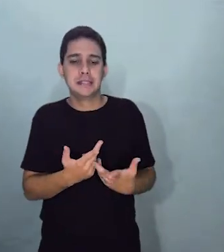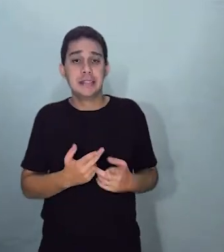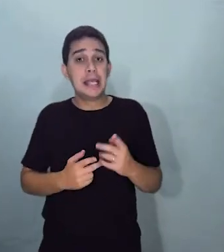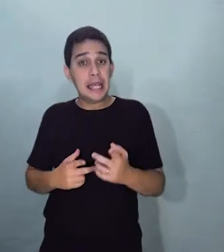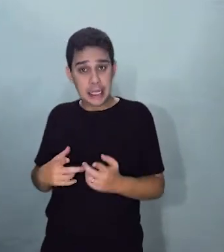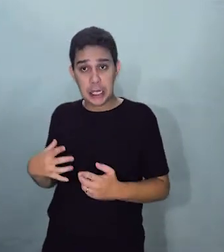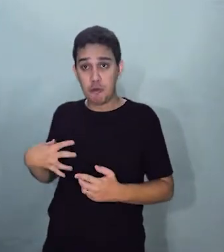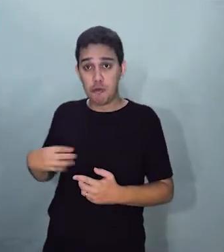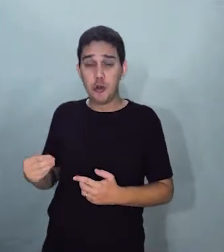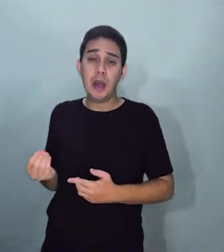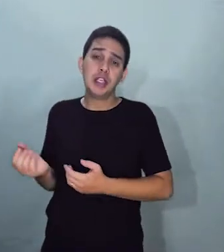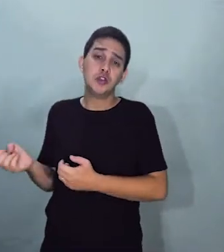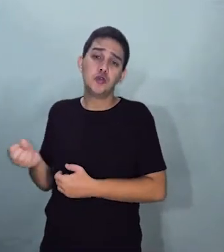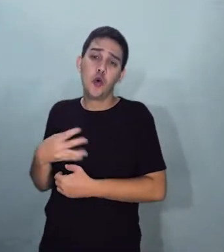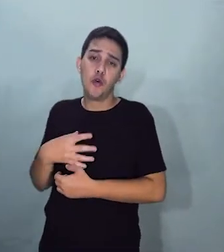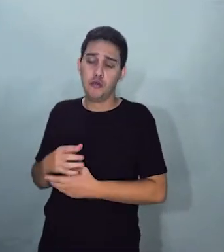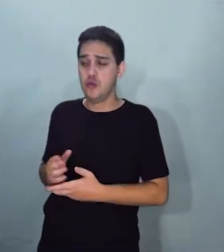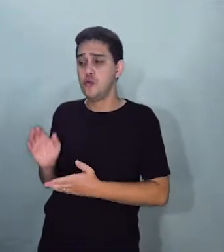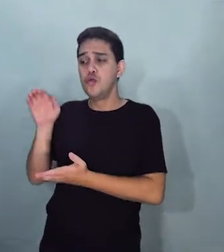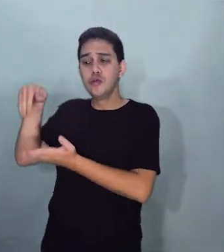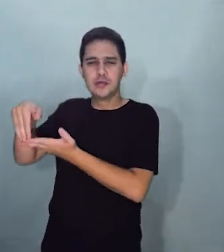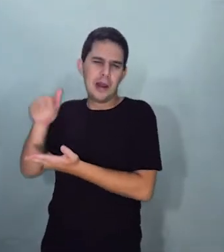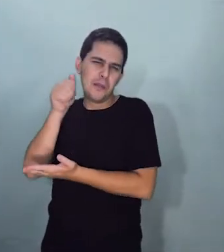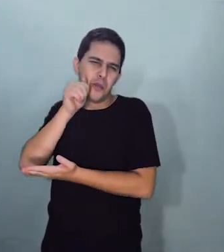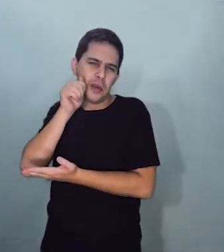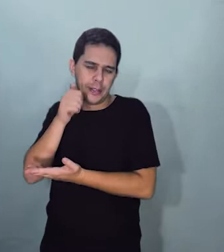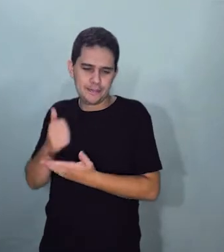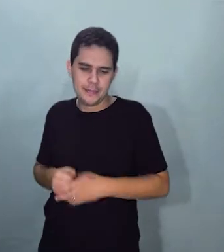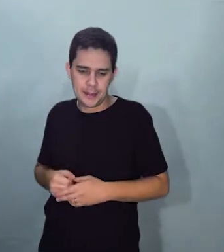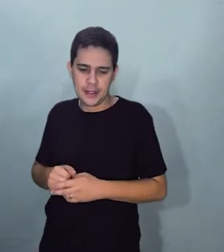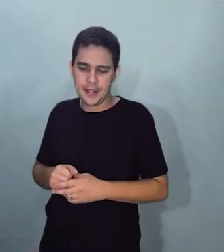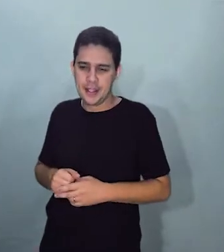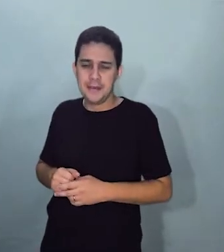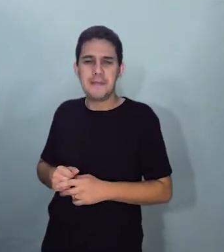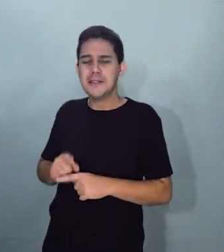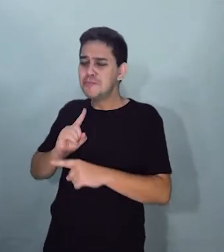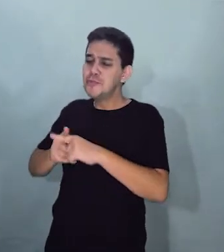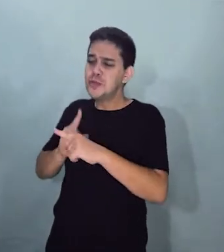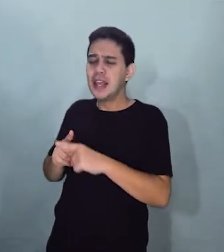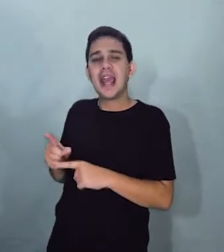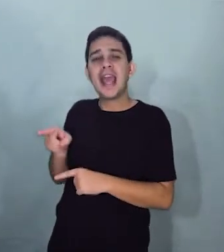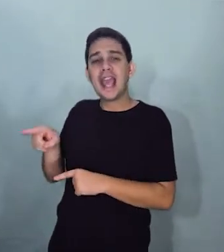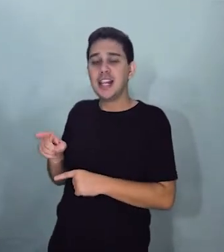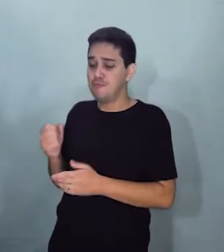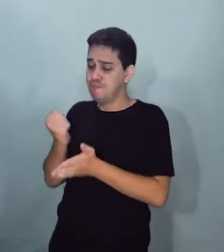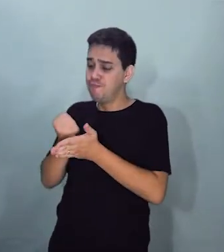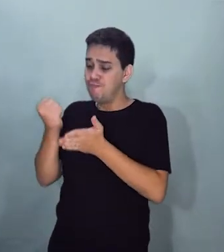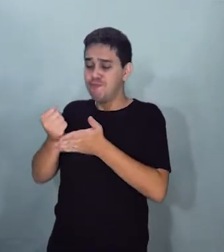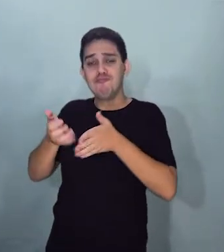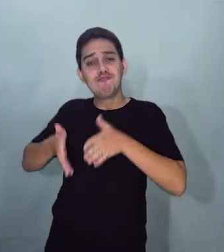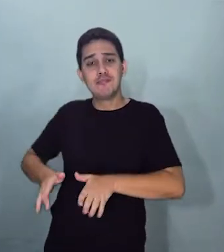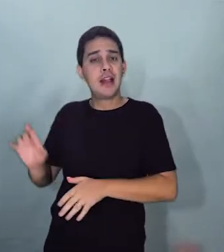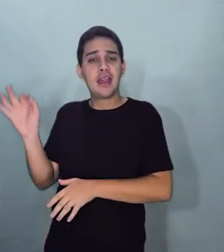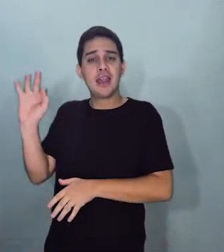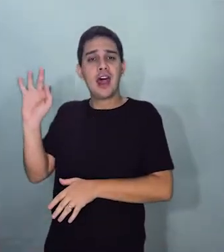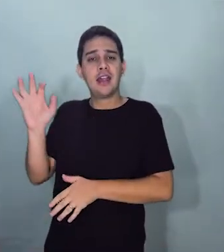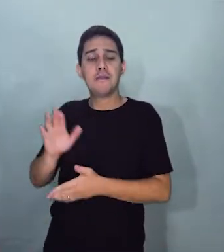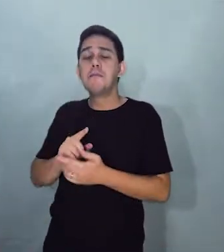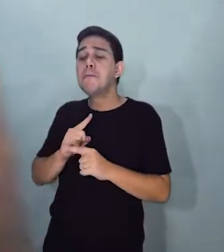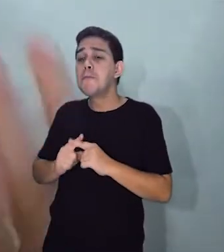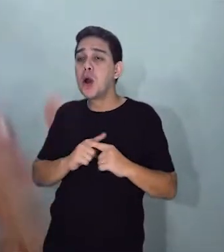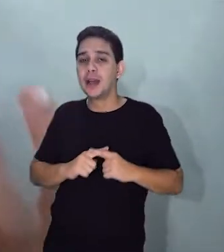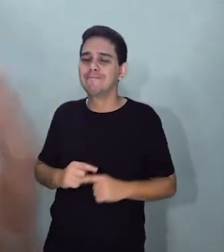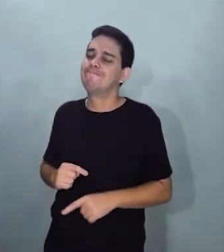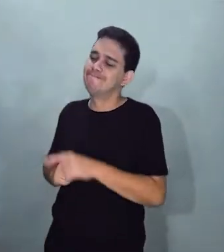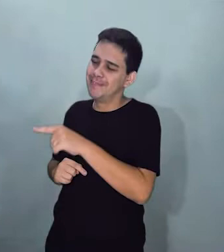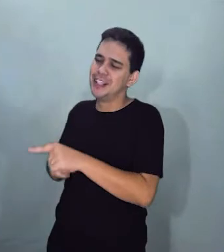mulher, e porque a gente sempre gosta de identificar o porquê que essa pessoa não foi registrada. Houve um problema com o